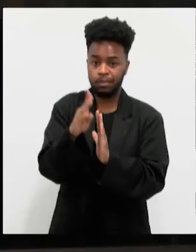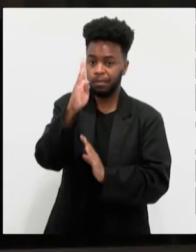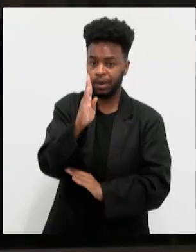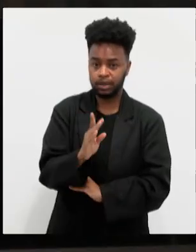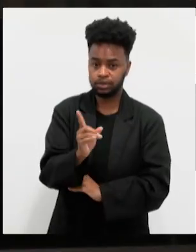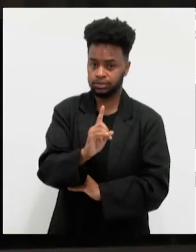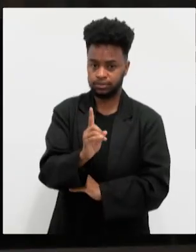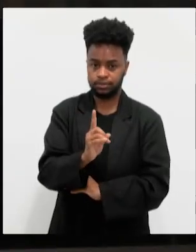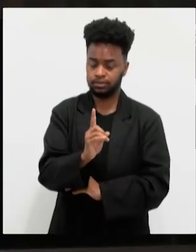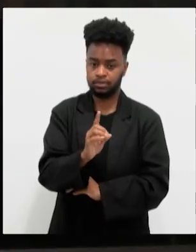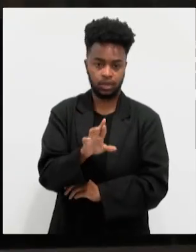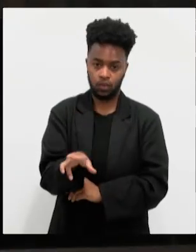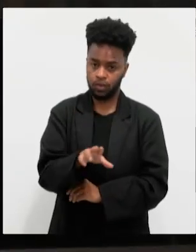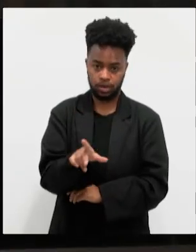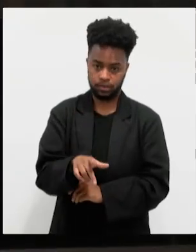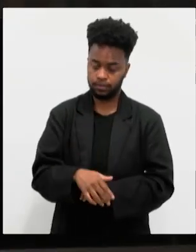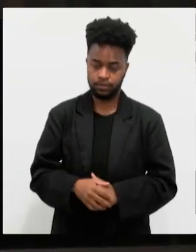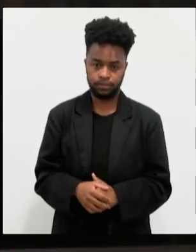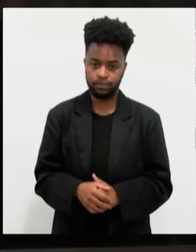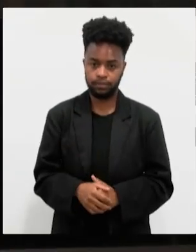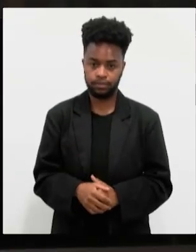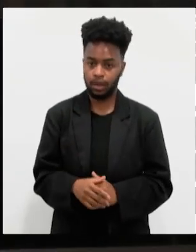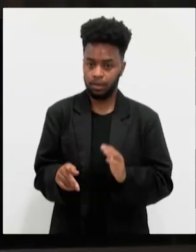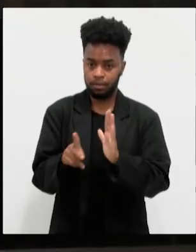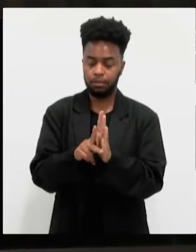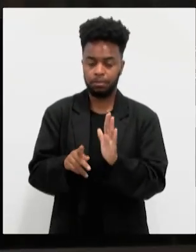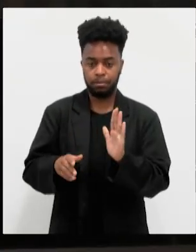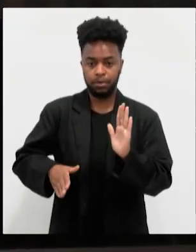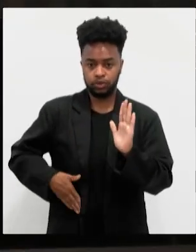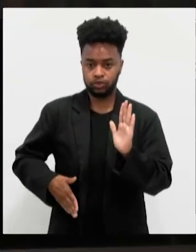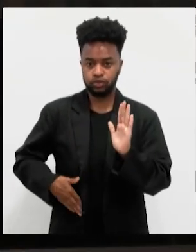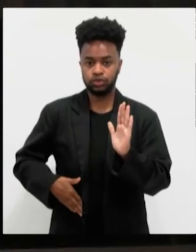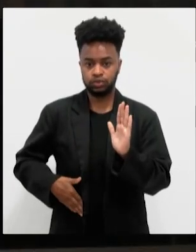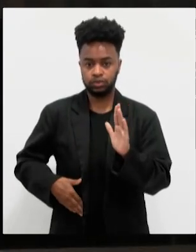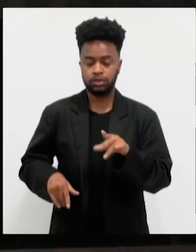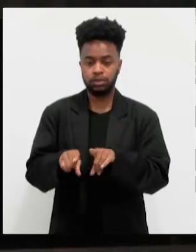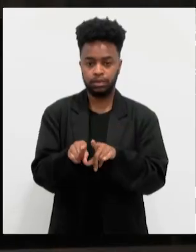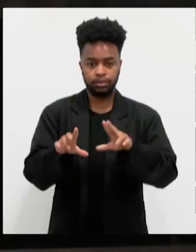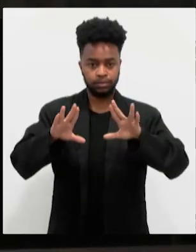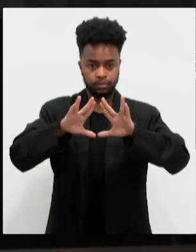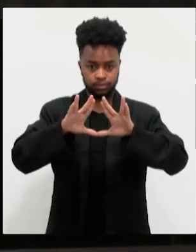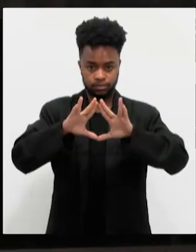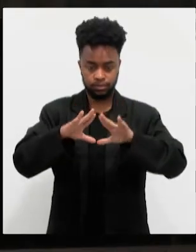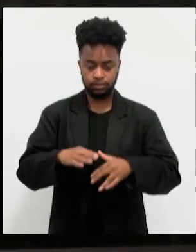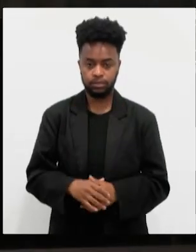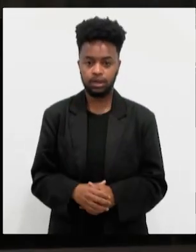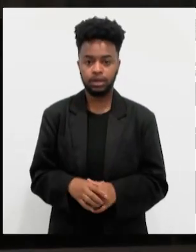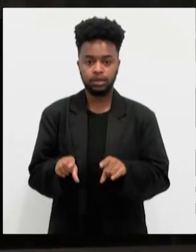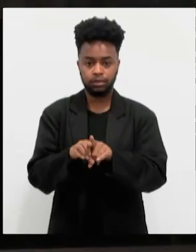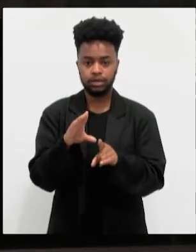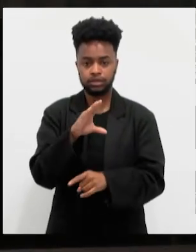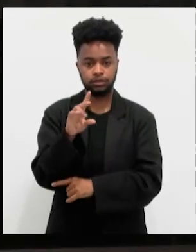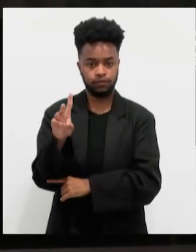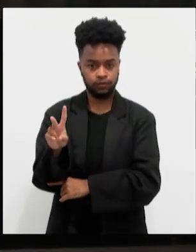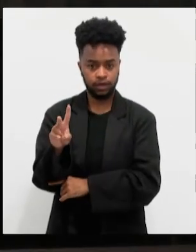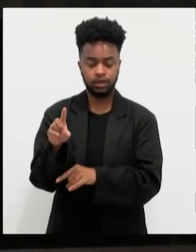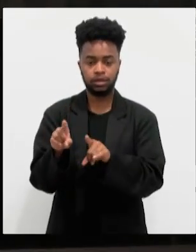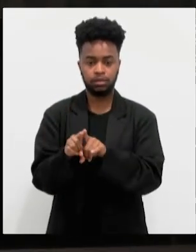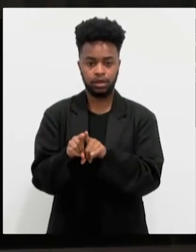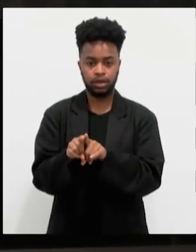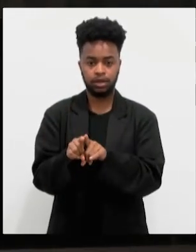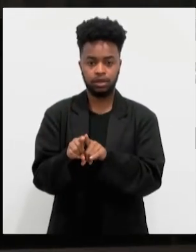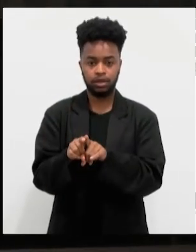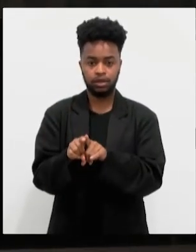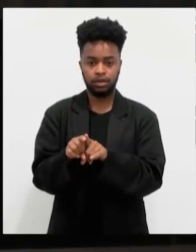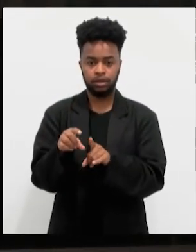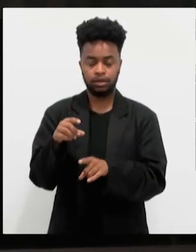brasileira. Não é. É do tráfico, é da milícia, é do Comando Vermelho, é do Terceiro Comando